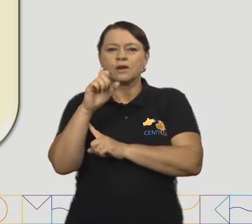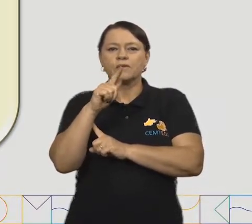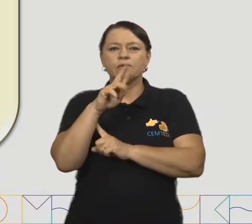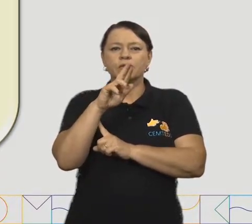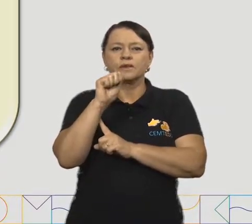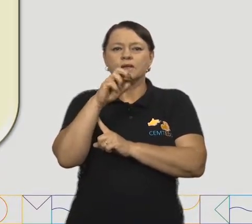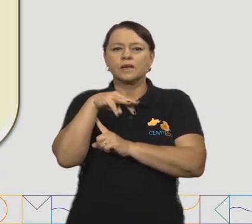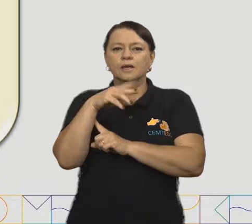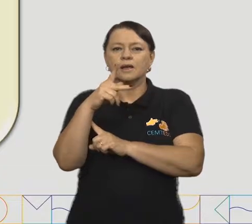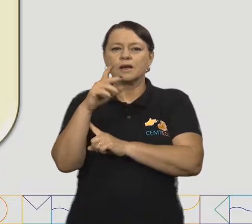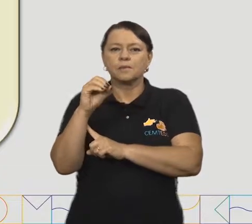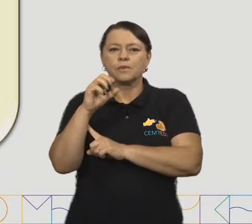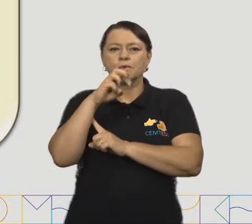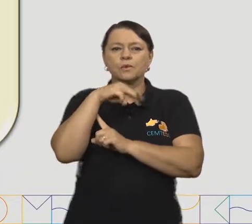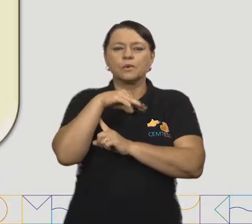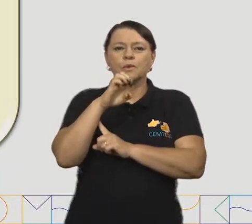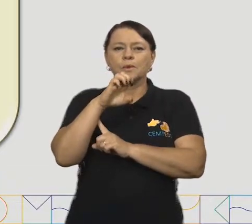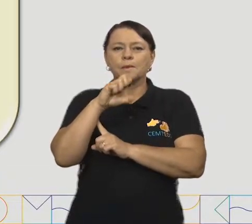automóvel,